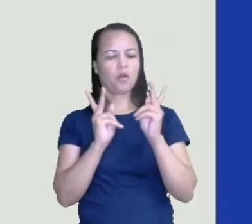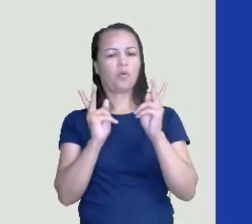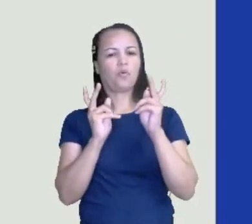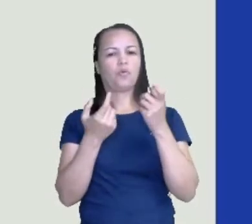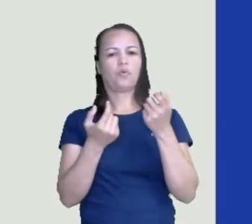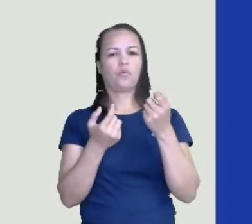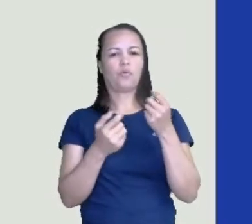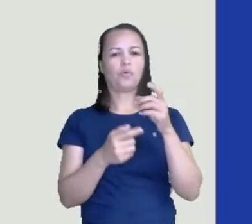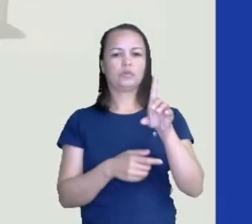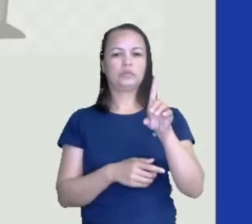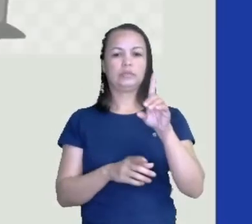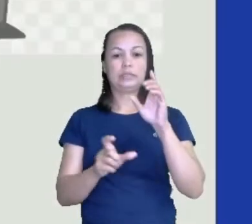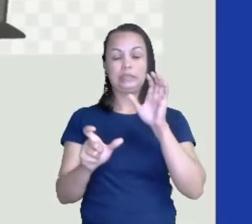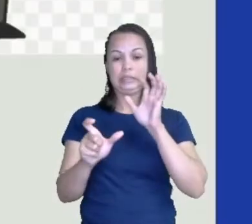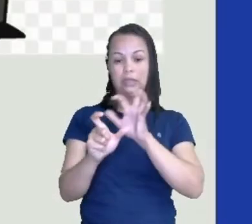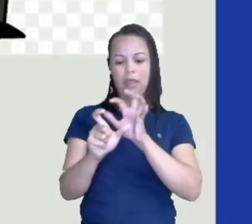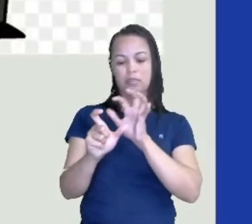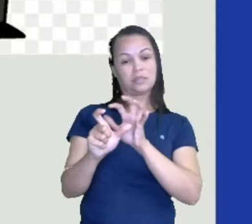denotativo, certo, gente?